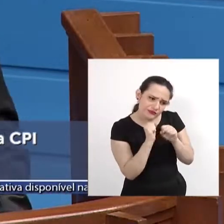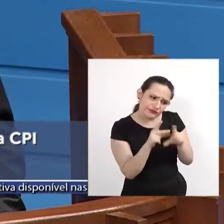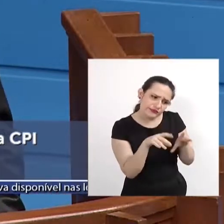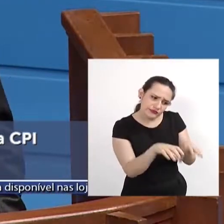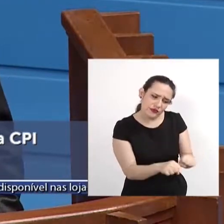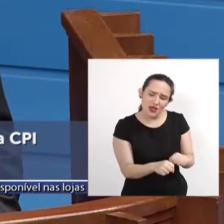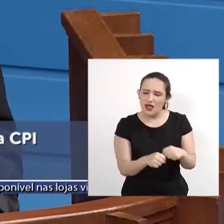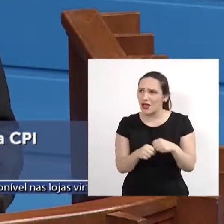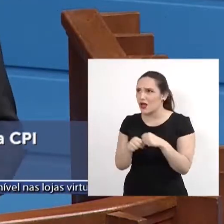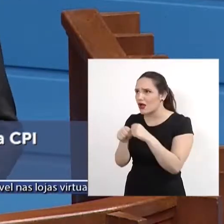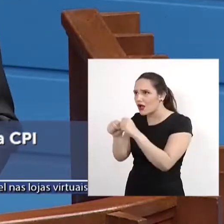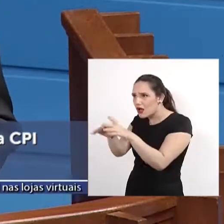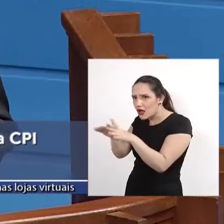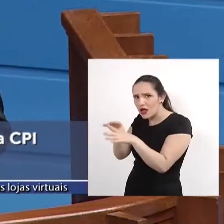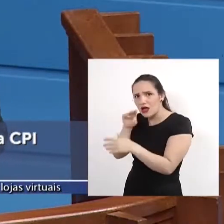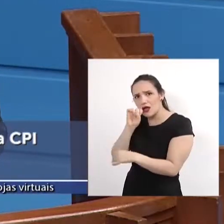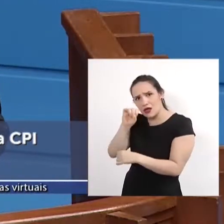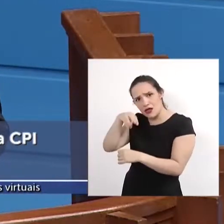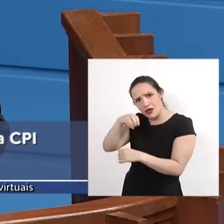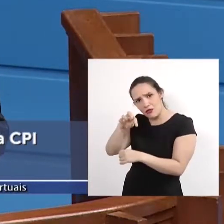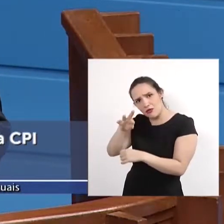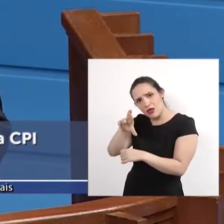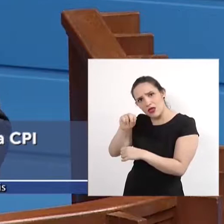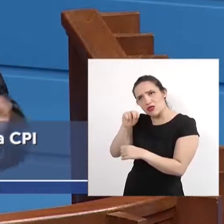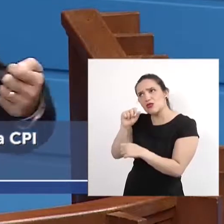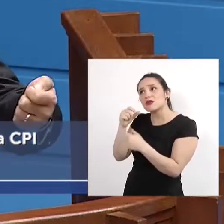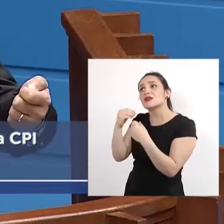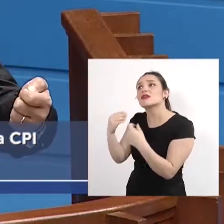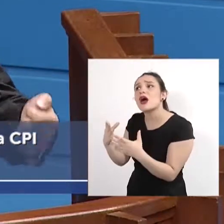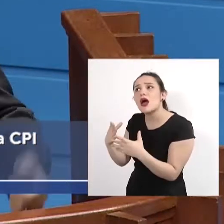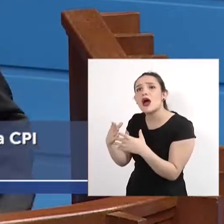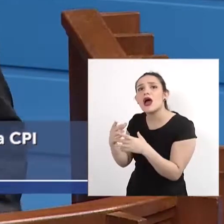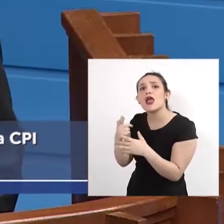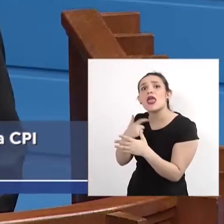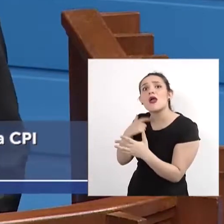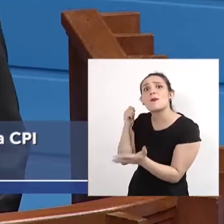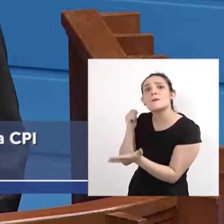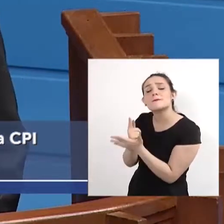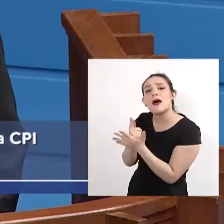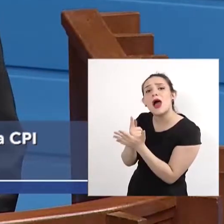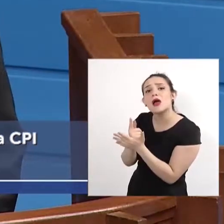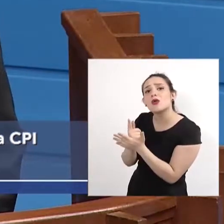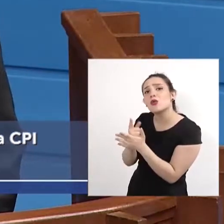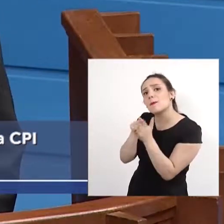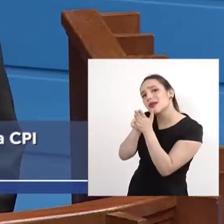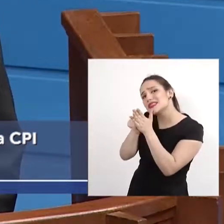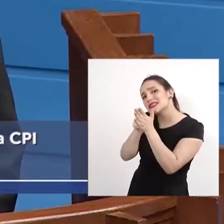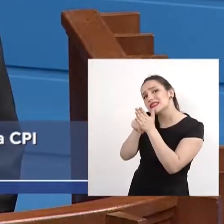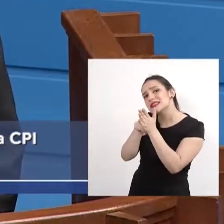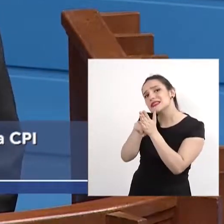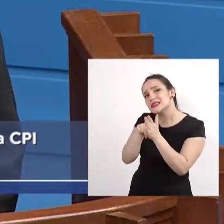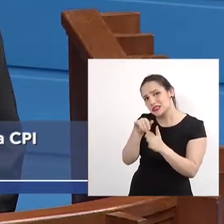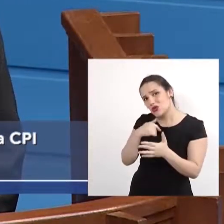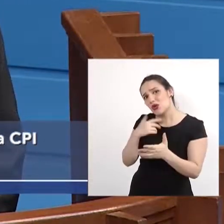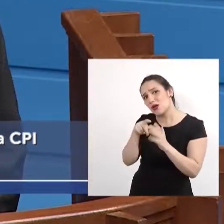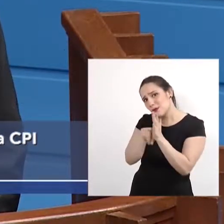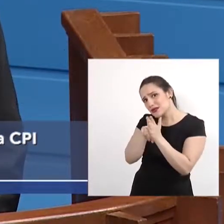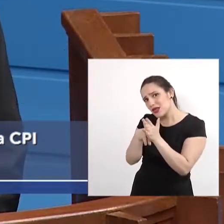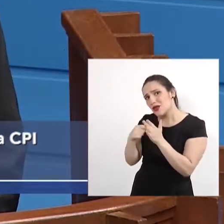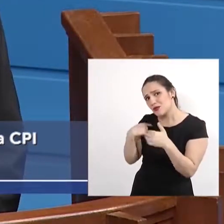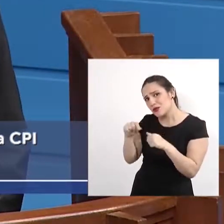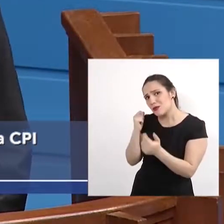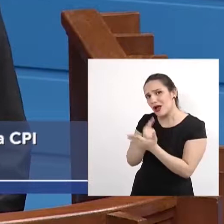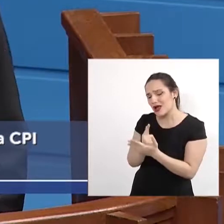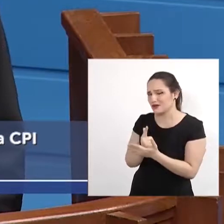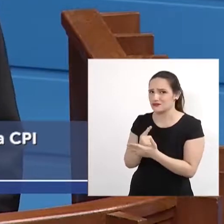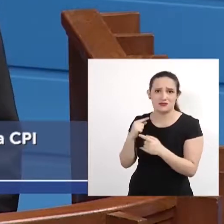tenha nenhum problema, aí você vai correr o risco de ir ao Inmetro e depois ter que pagar a conta por isso? Isso é